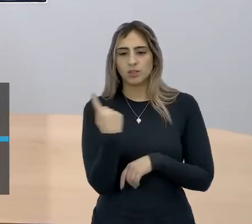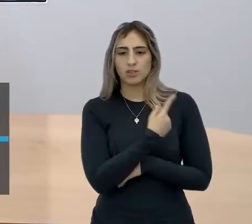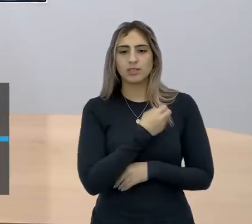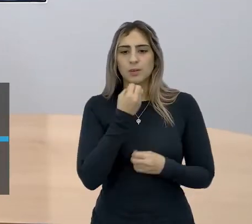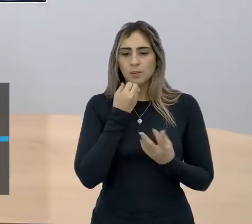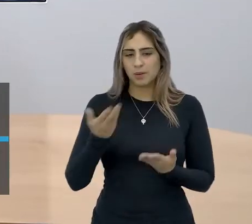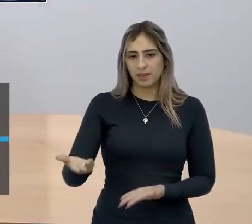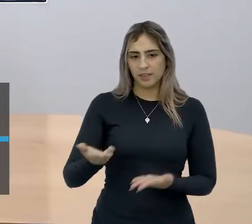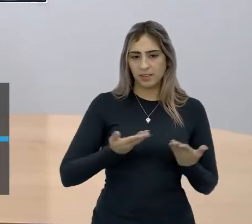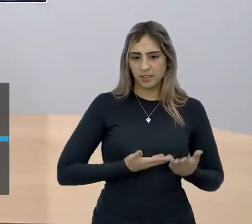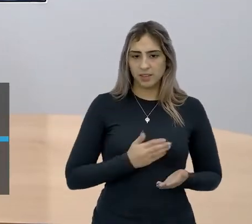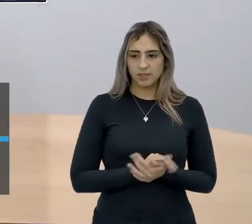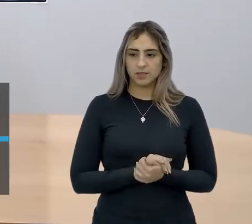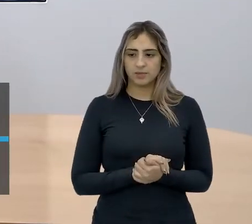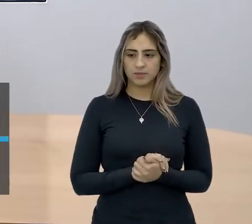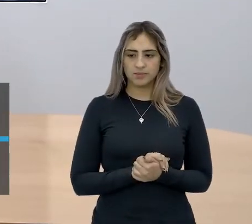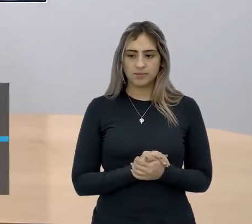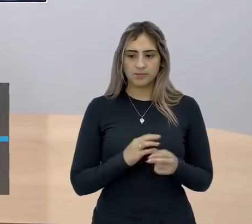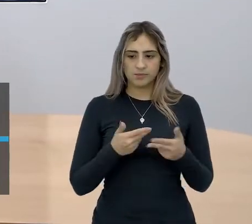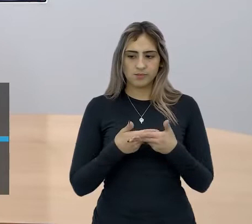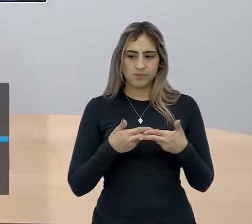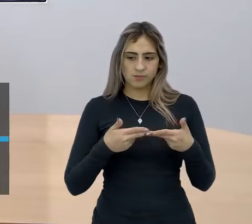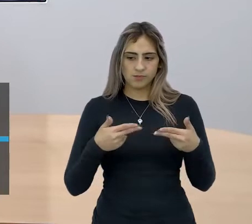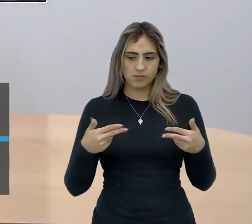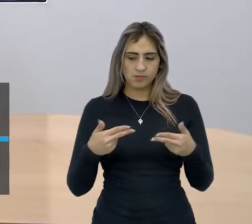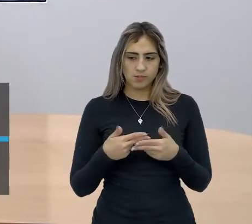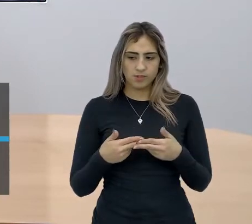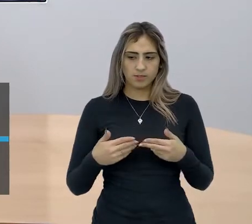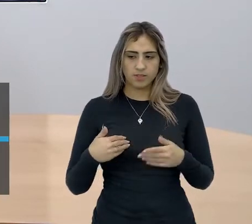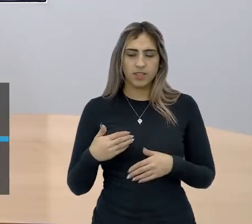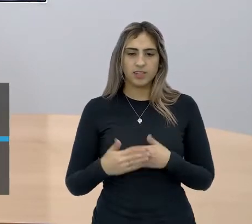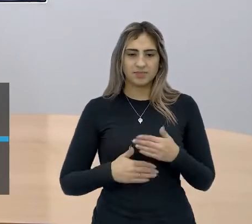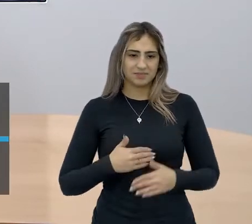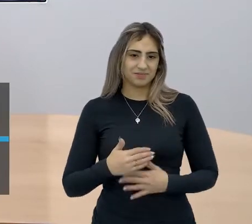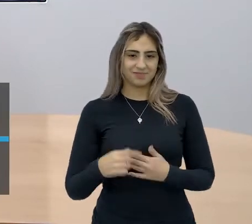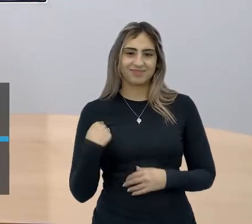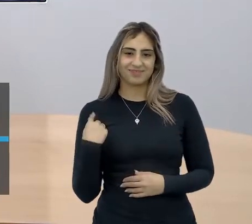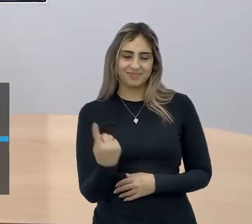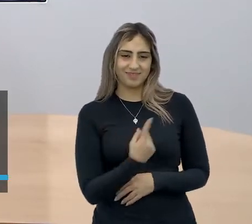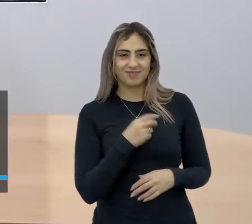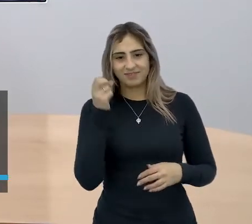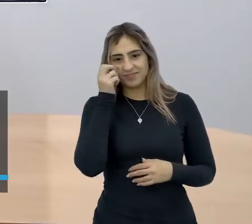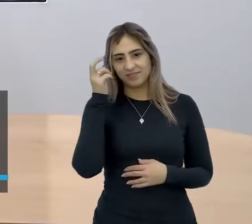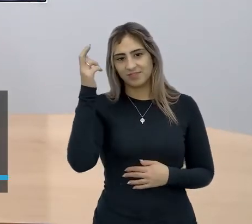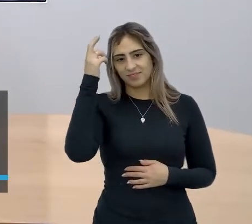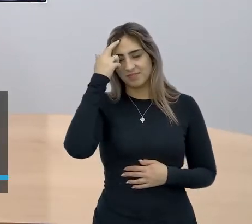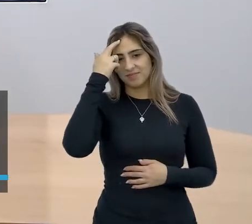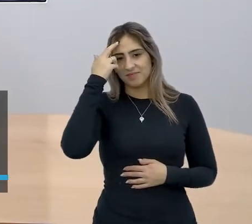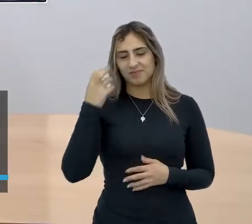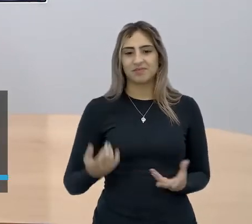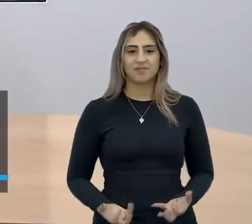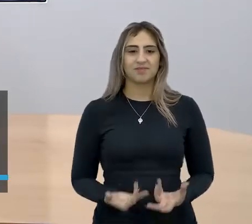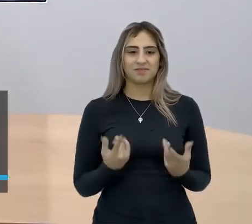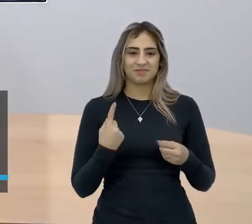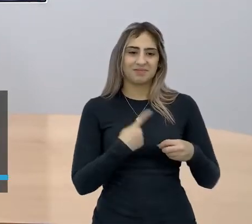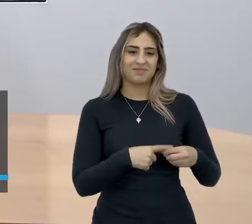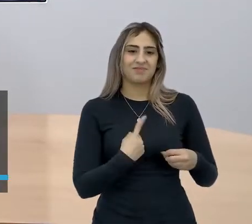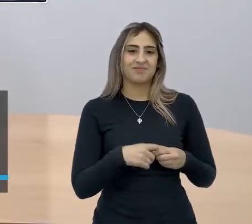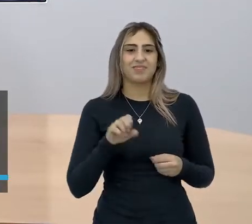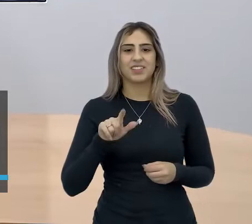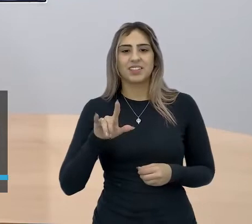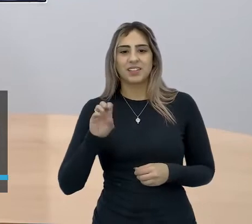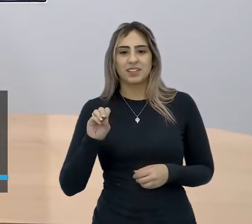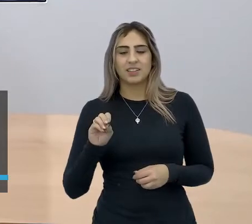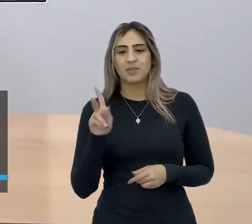sejam muito bem-vindos a mais uma aula do nosso aprofundamento à cultura do solo do campo à cidade. Eu sou a